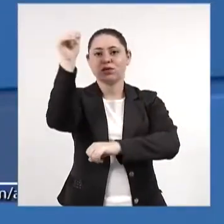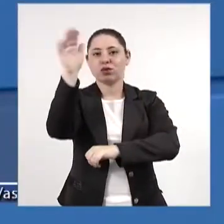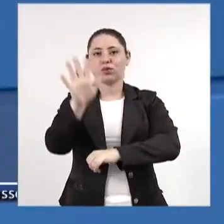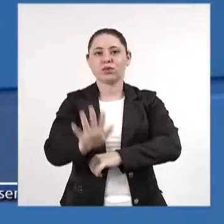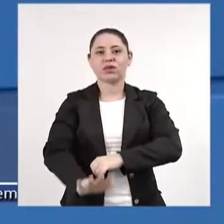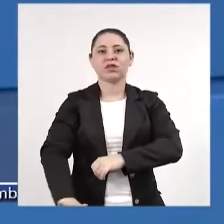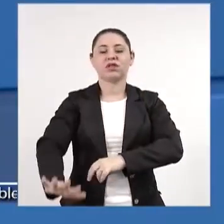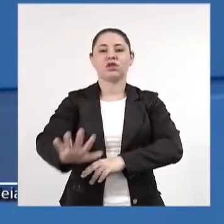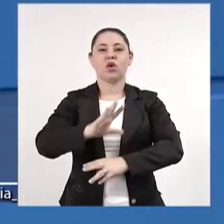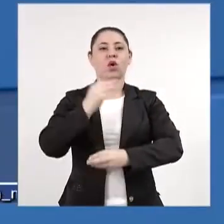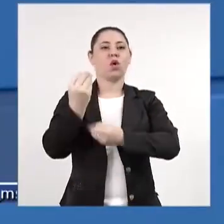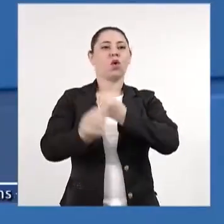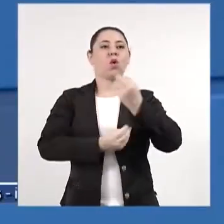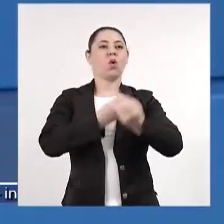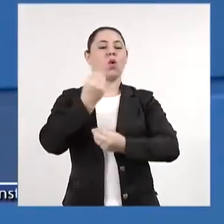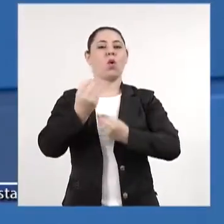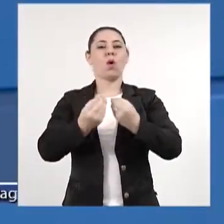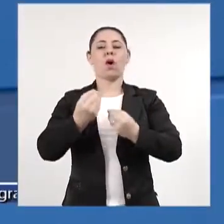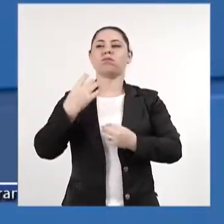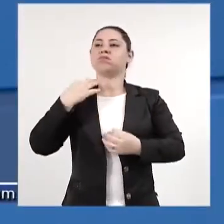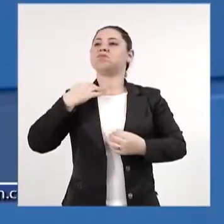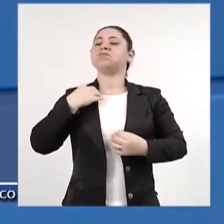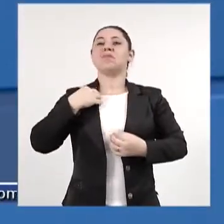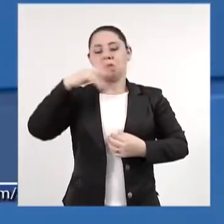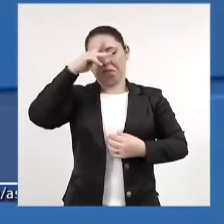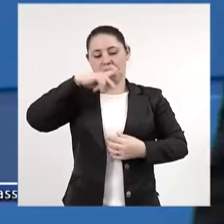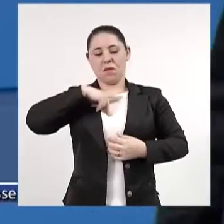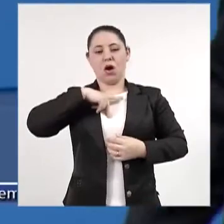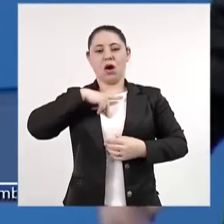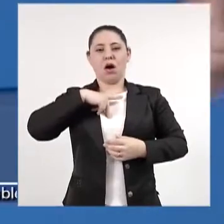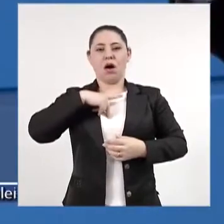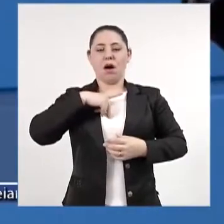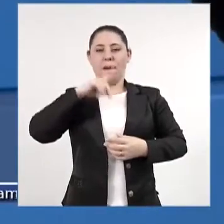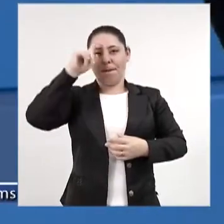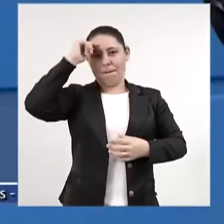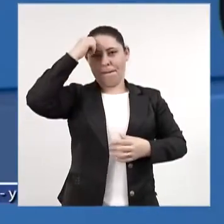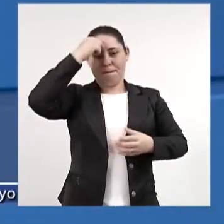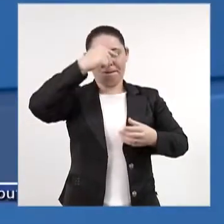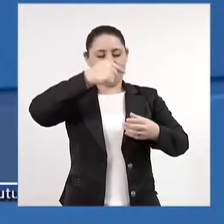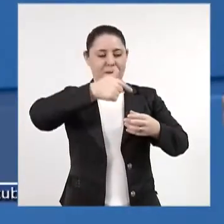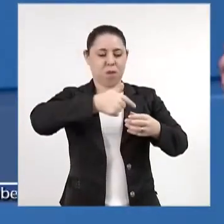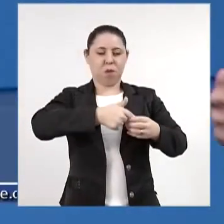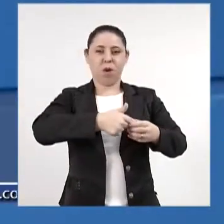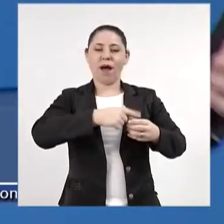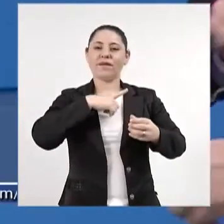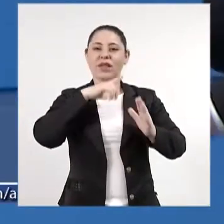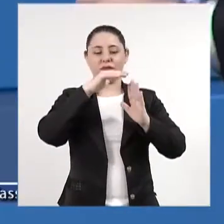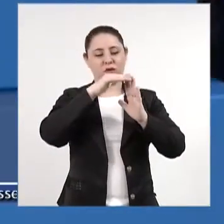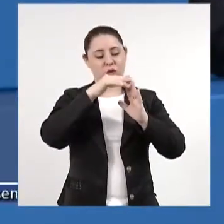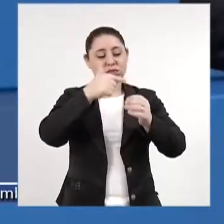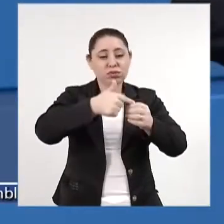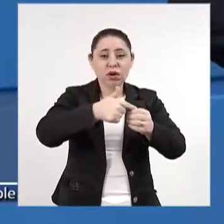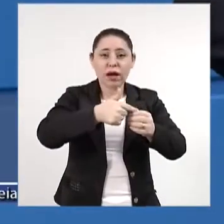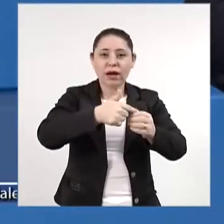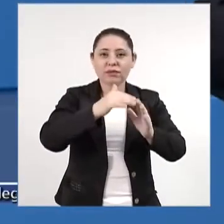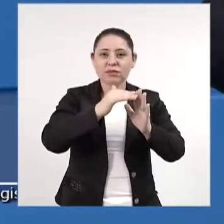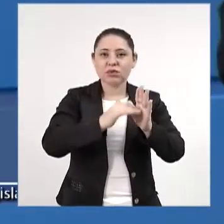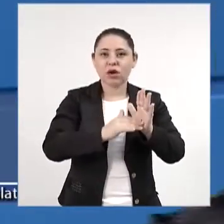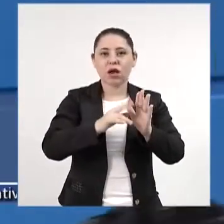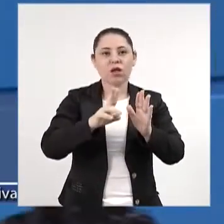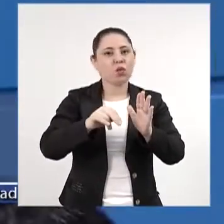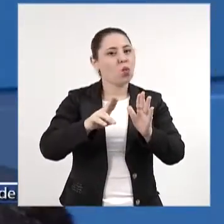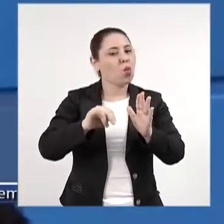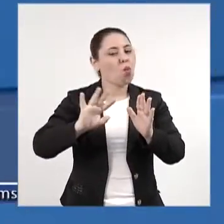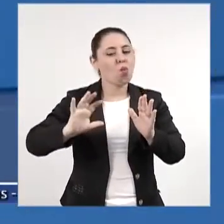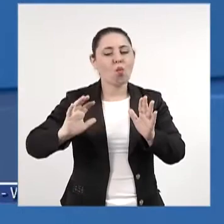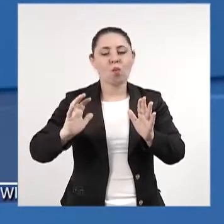como autônomos no petróleo, o petróleo é nosso, teríamos combustível mais baixo para a população. Nunca